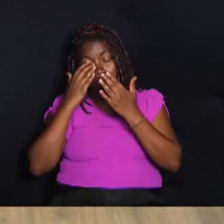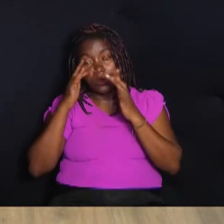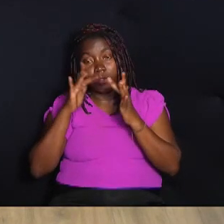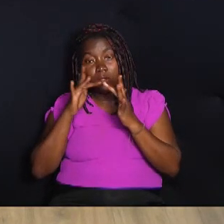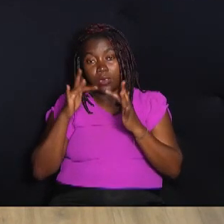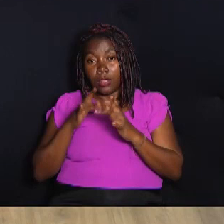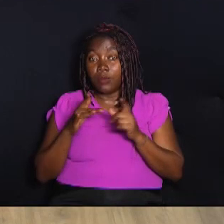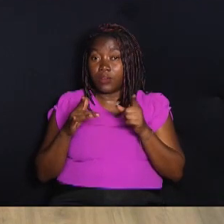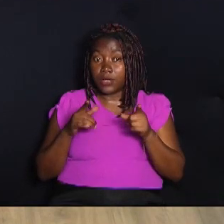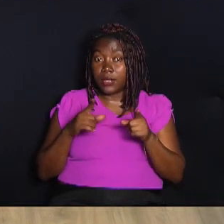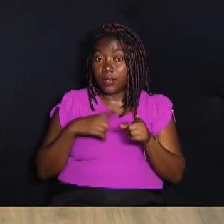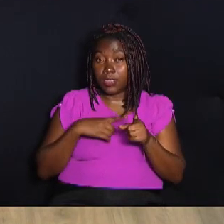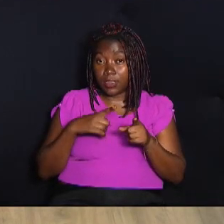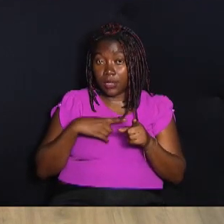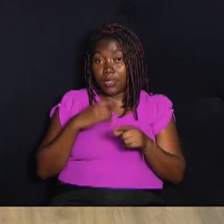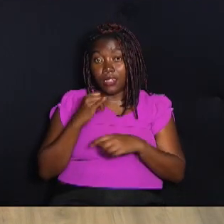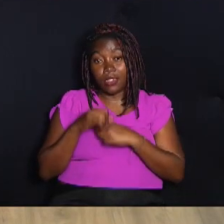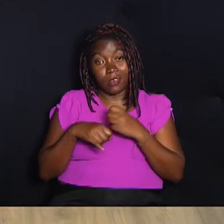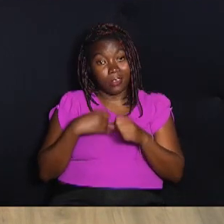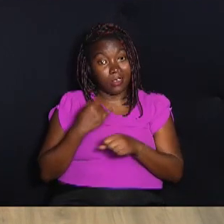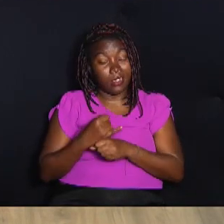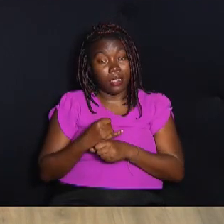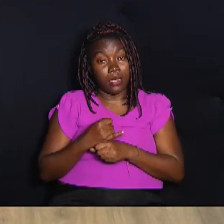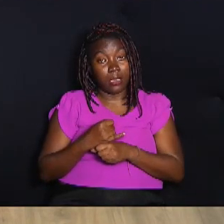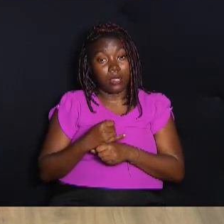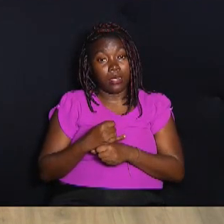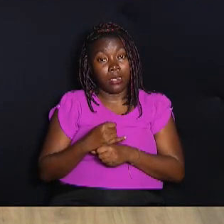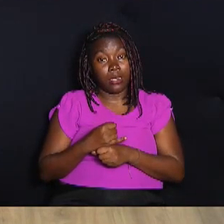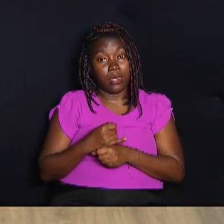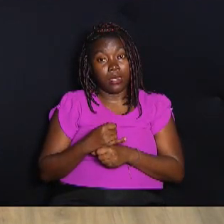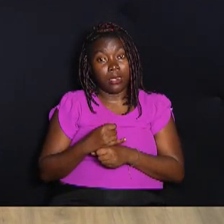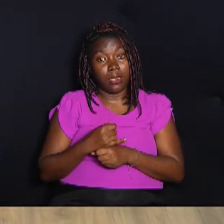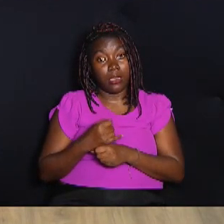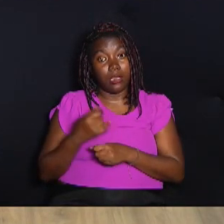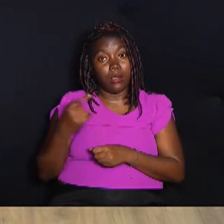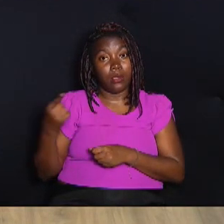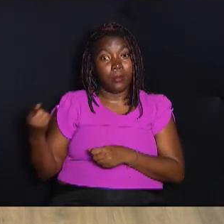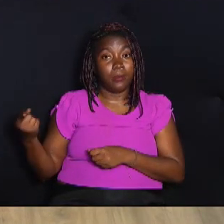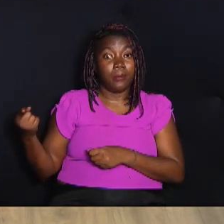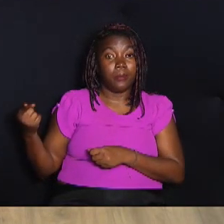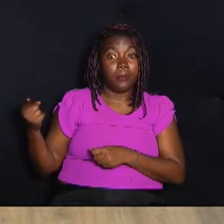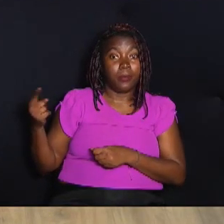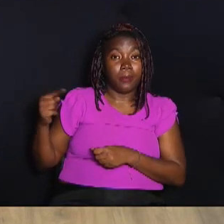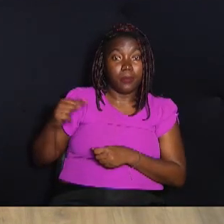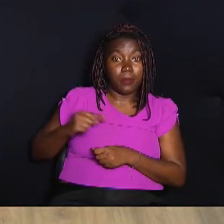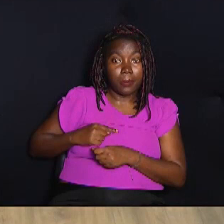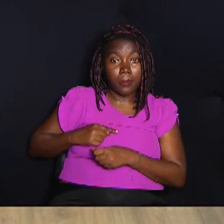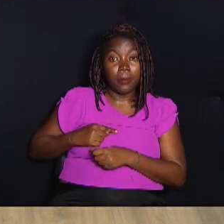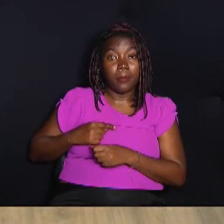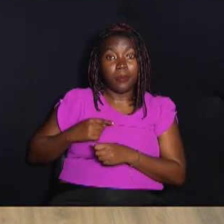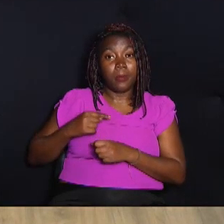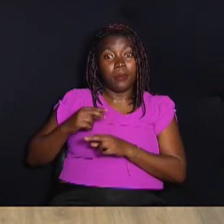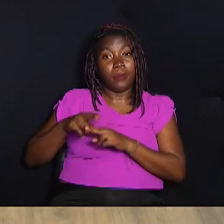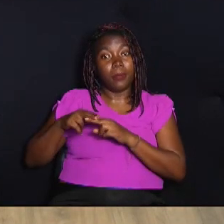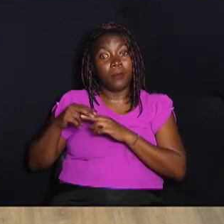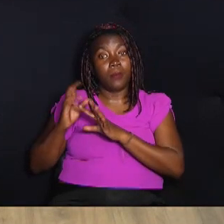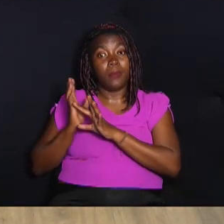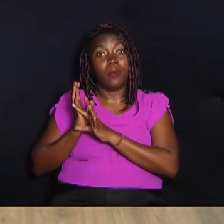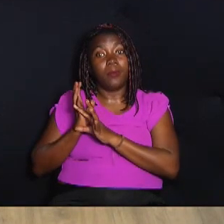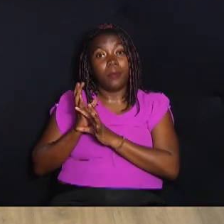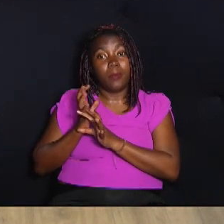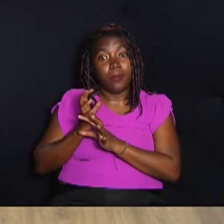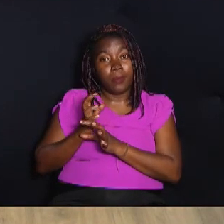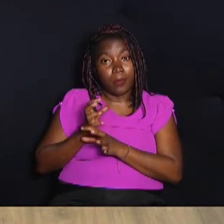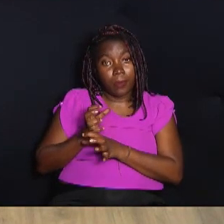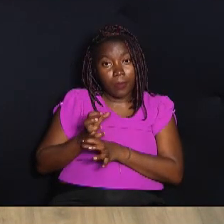tem com as redes sociais, ela nos foi dada pela nossa trajetória, né, por sermos forjados muitas